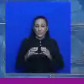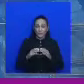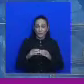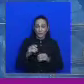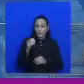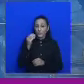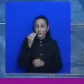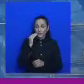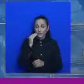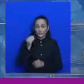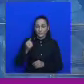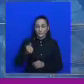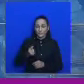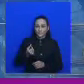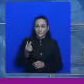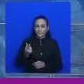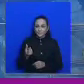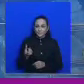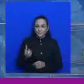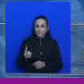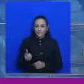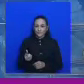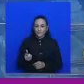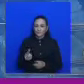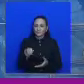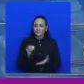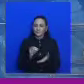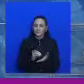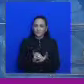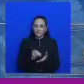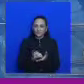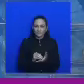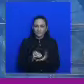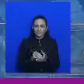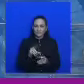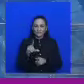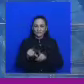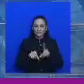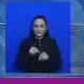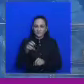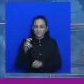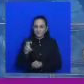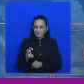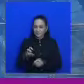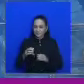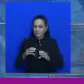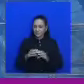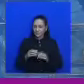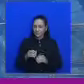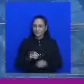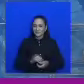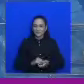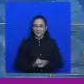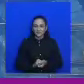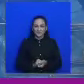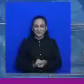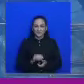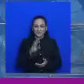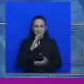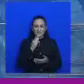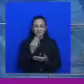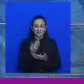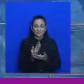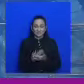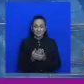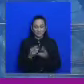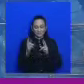Bola rosa, número 16. Faltando 5 bolas a serem sorteadas, hein?